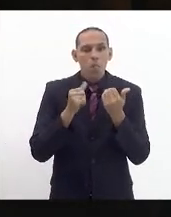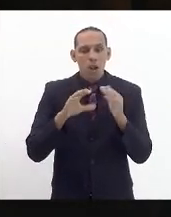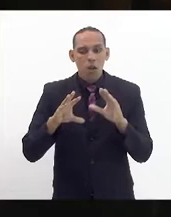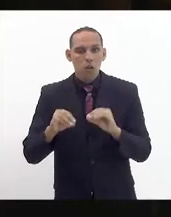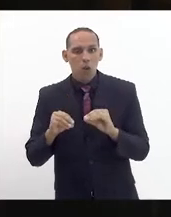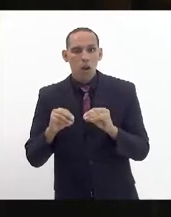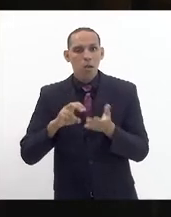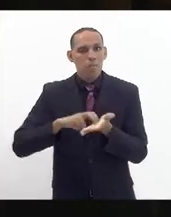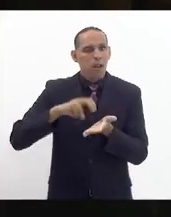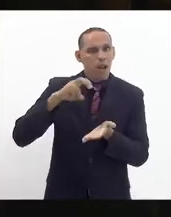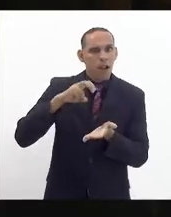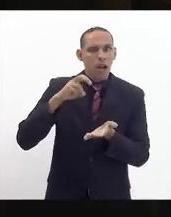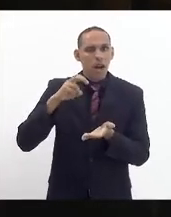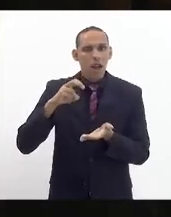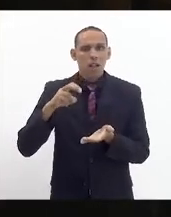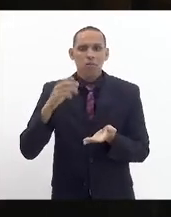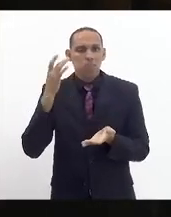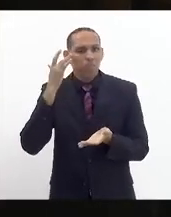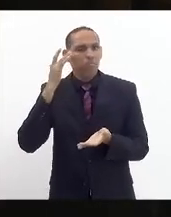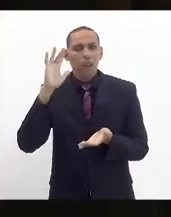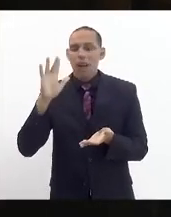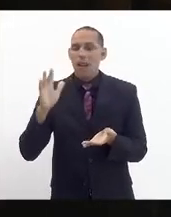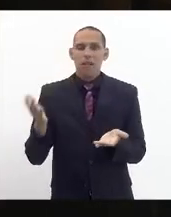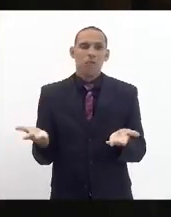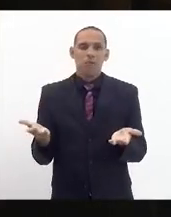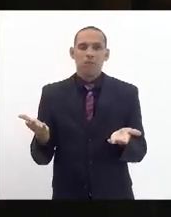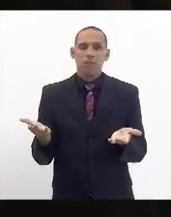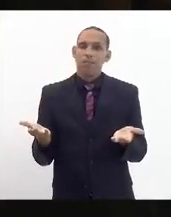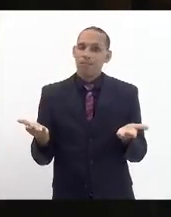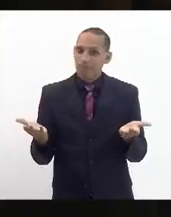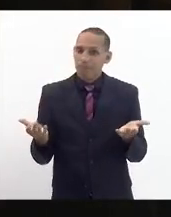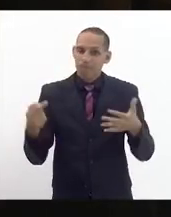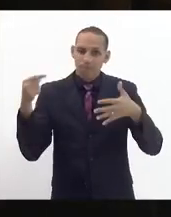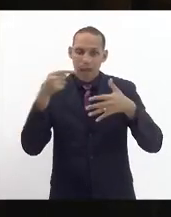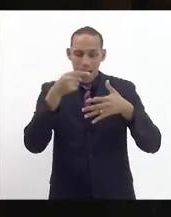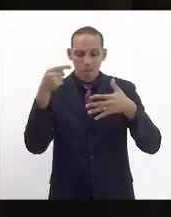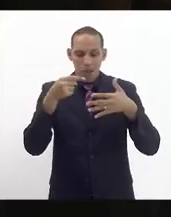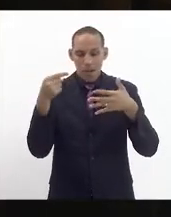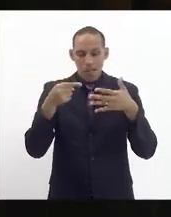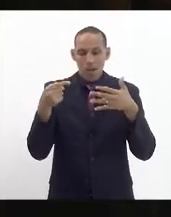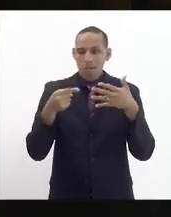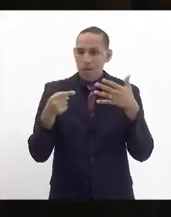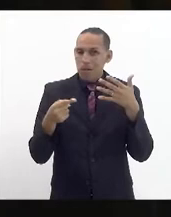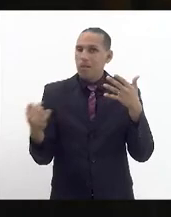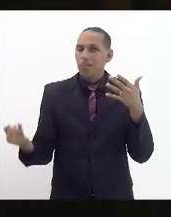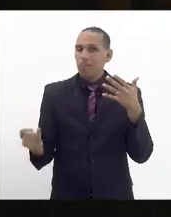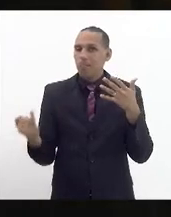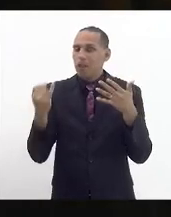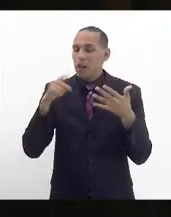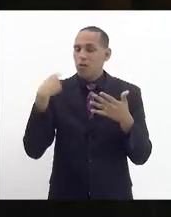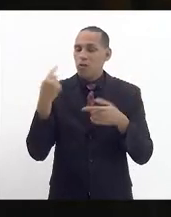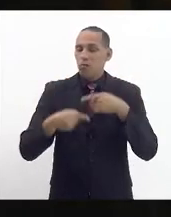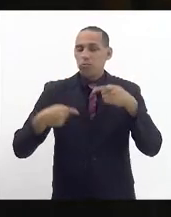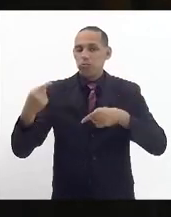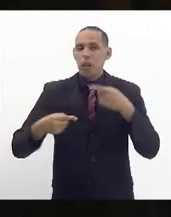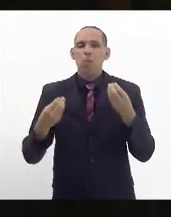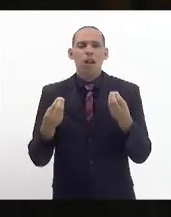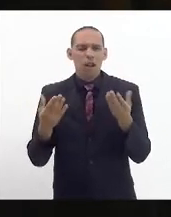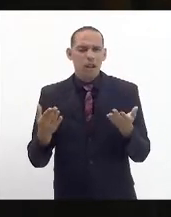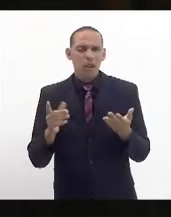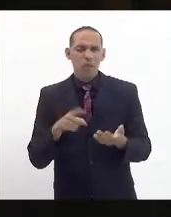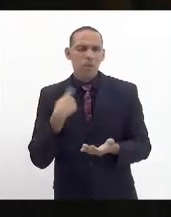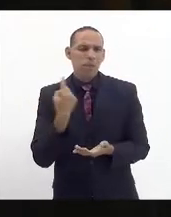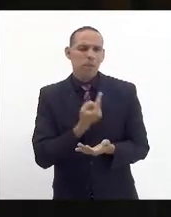manhã de amanhã. Então, são esses elementos importantes para o nosso debate, para que a gente não